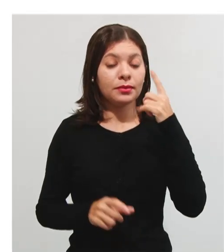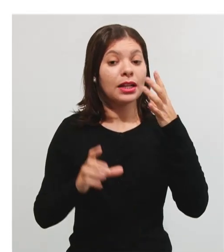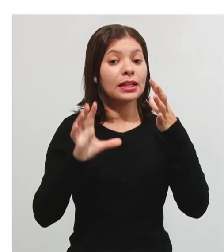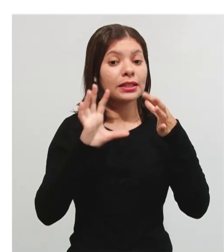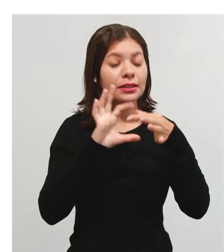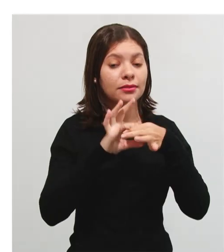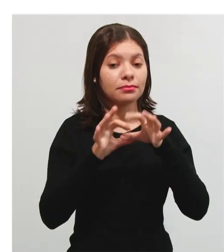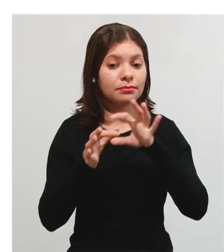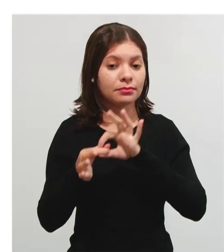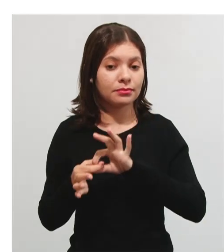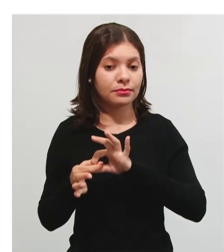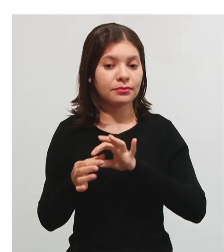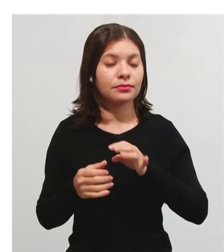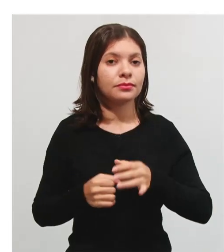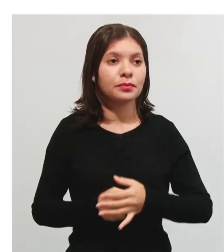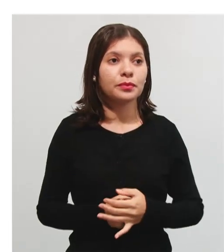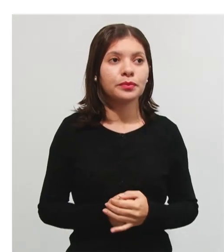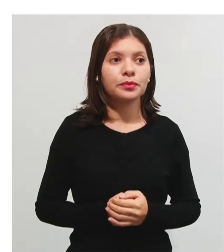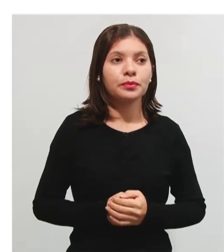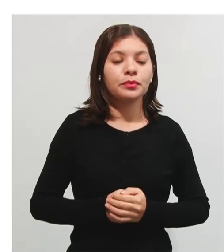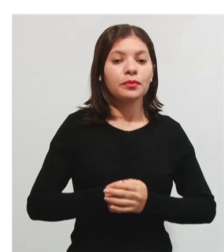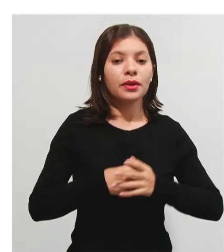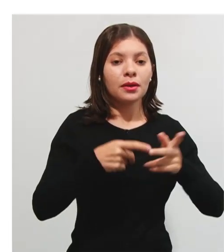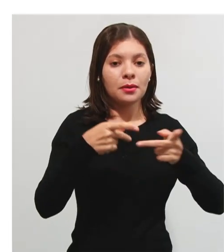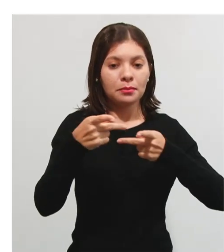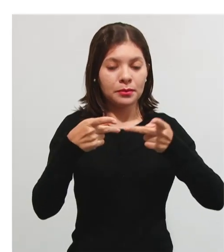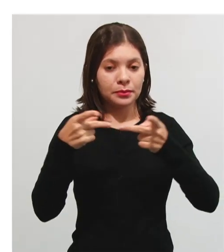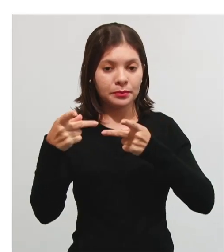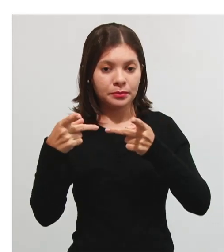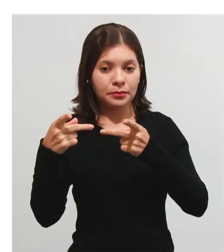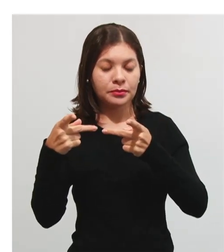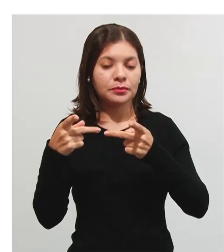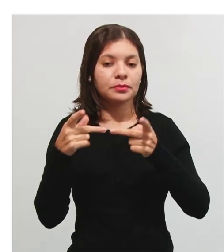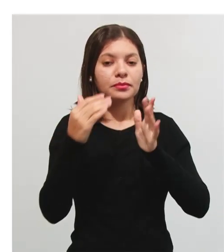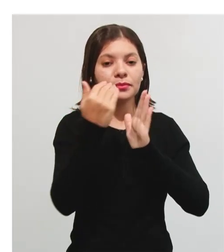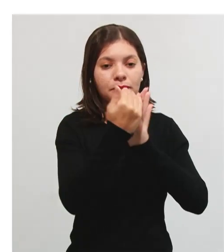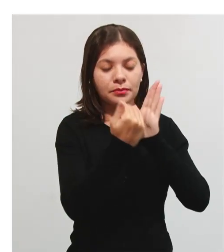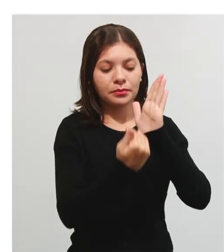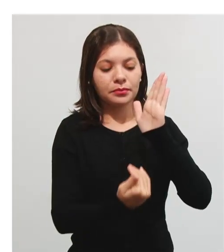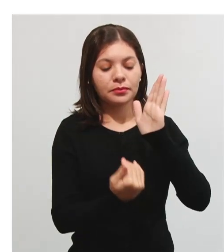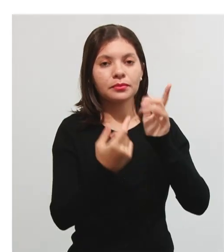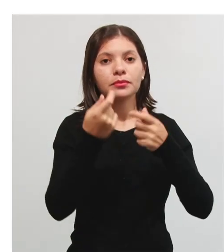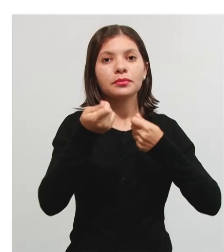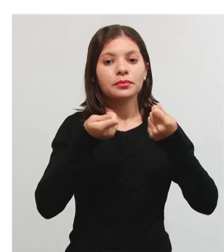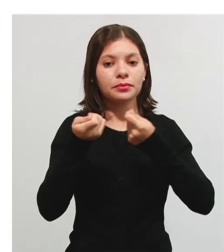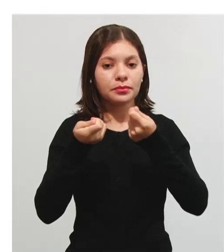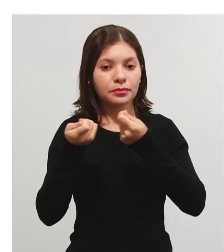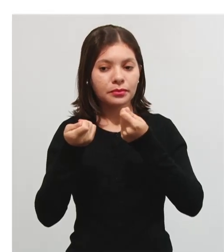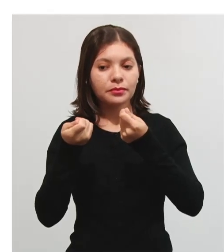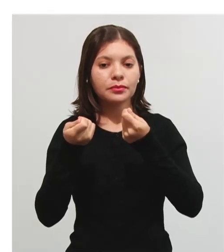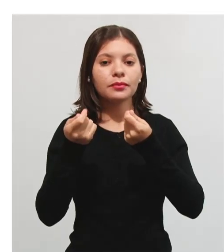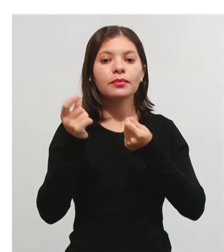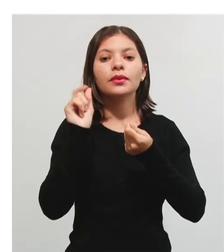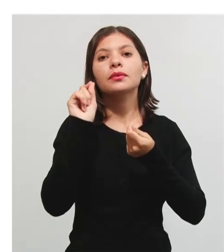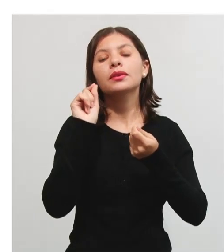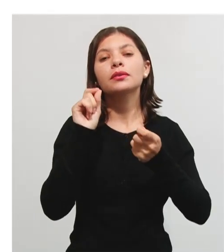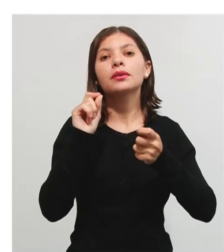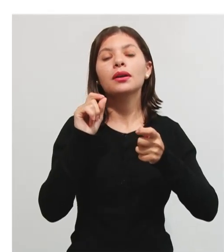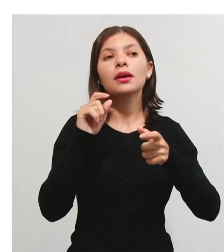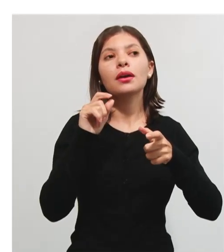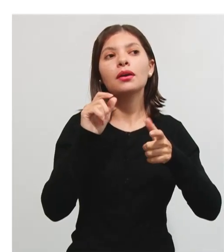interligadas. Então, quando eu falo em planejamento, programação e controle, nós estamos falando de uma